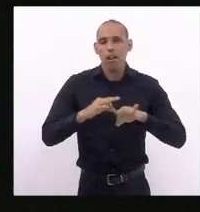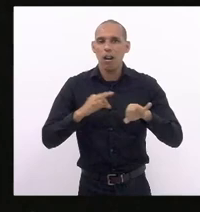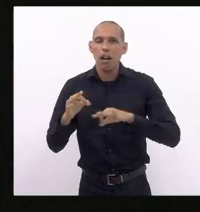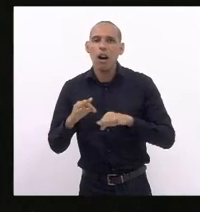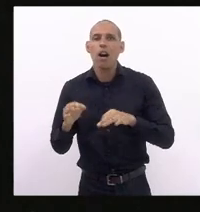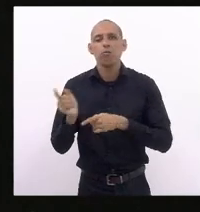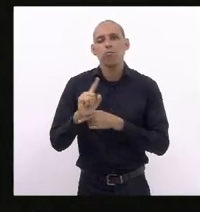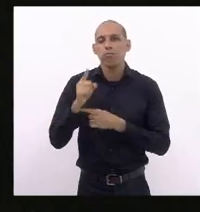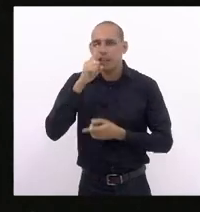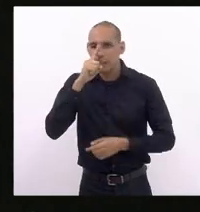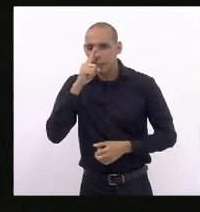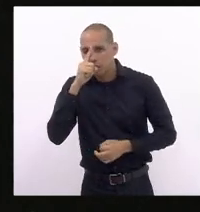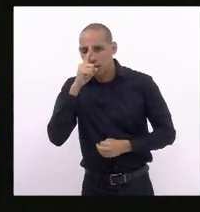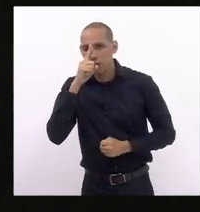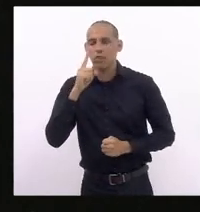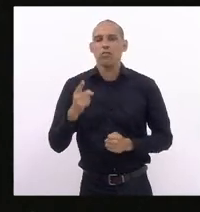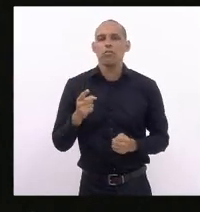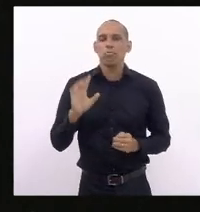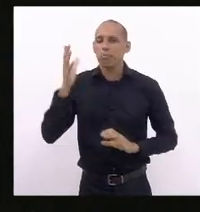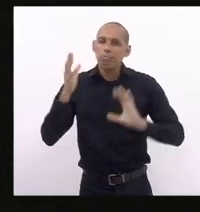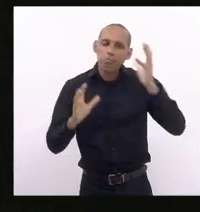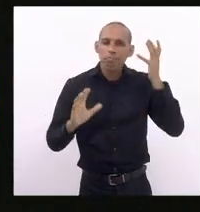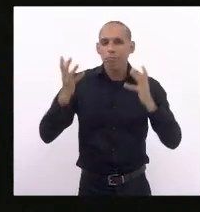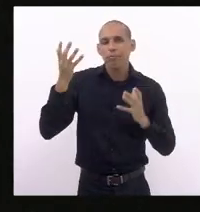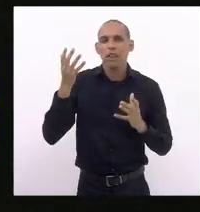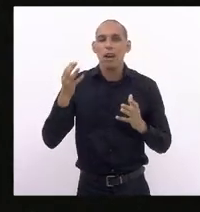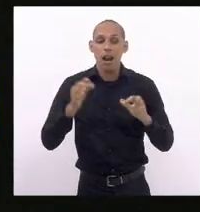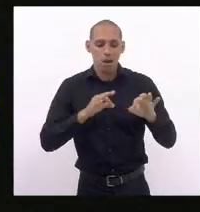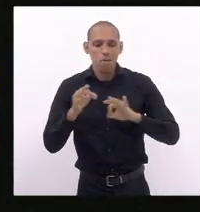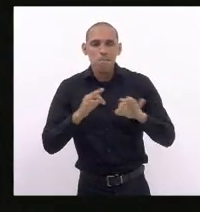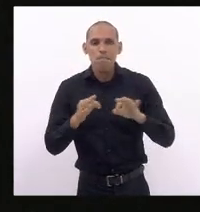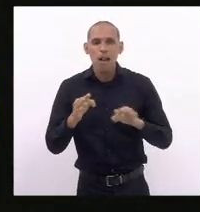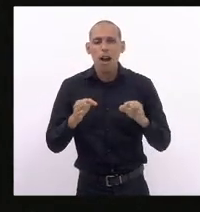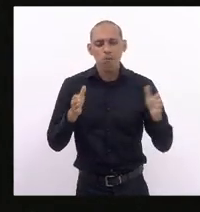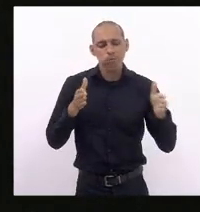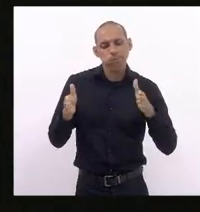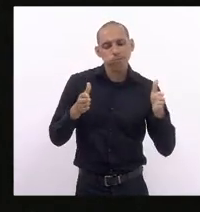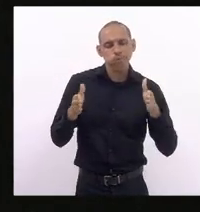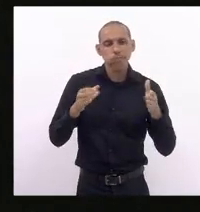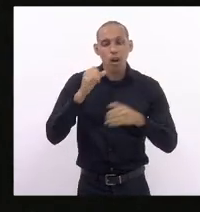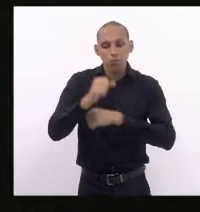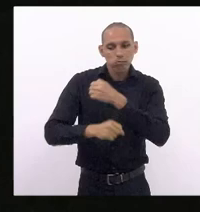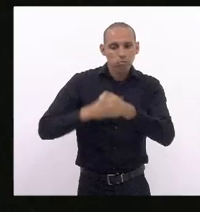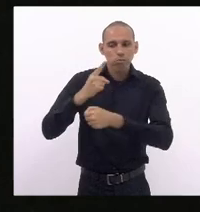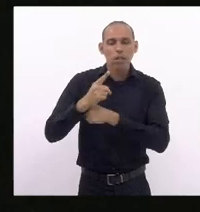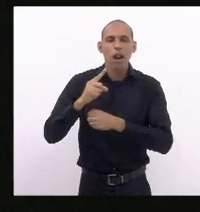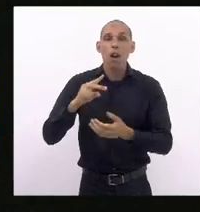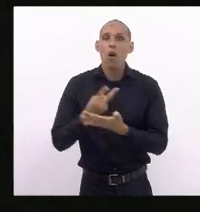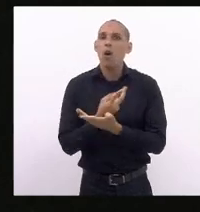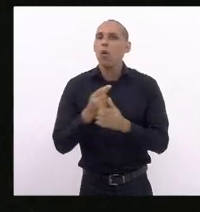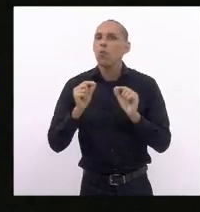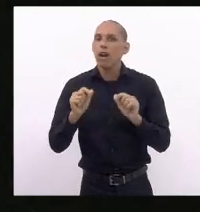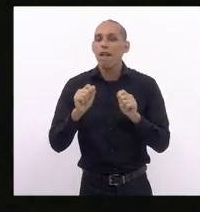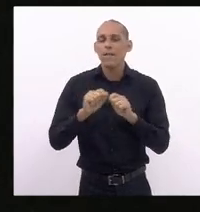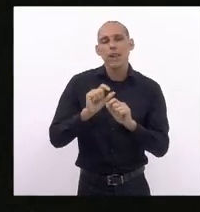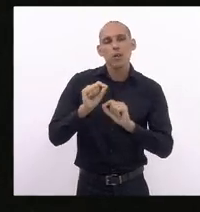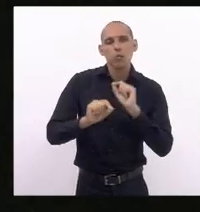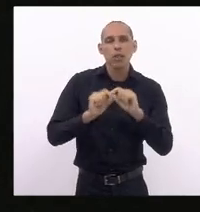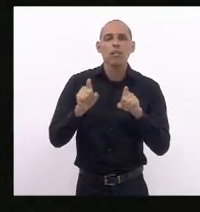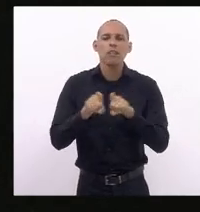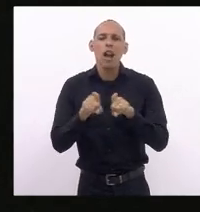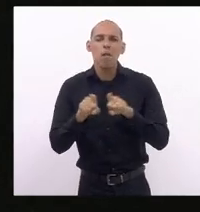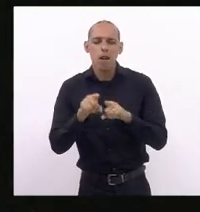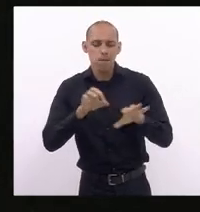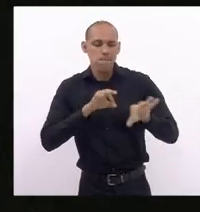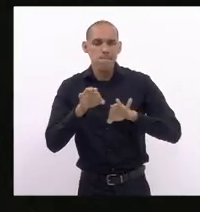de riscos e desastres, um plano que faça uma previsão por um ano, um plano que seja